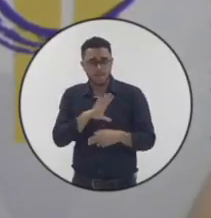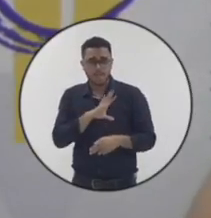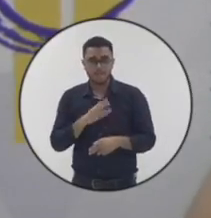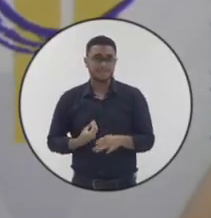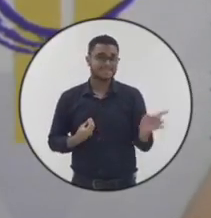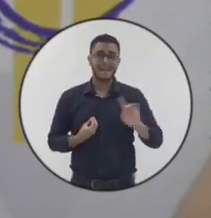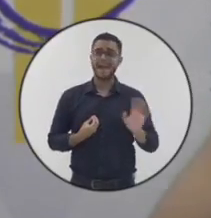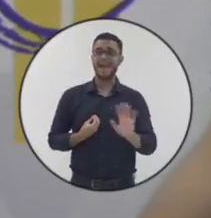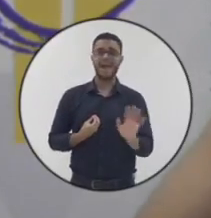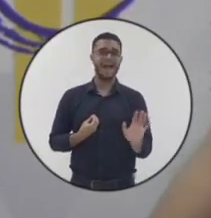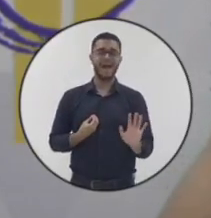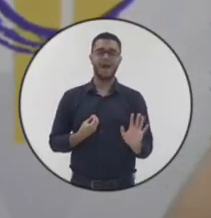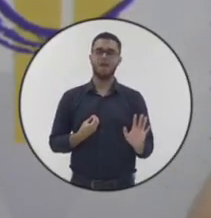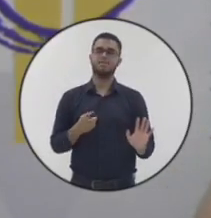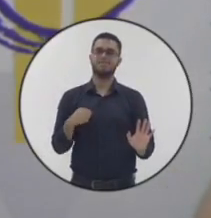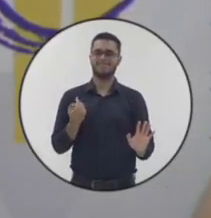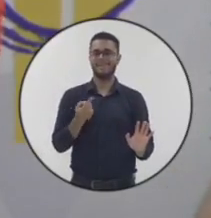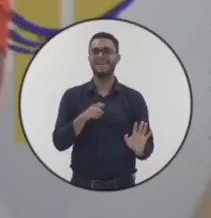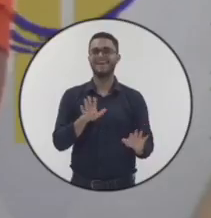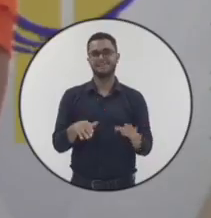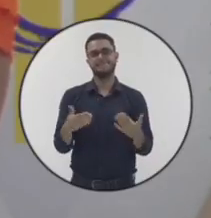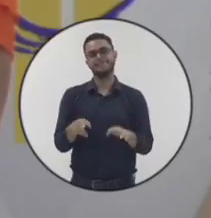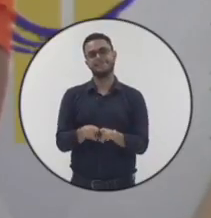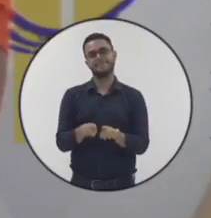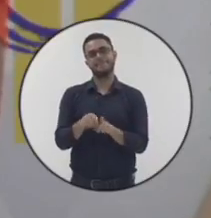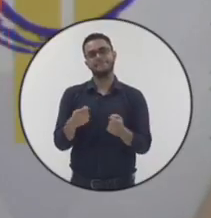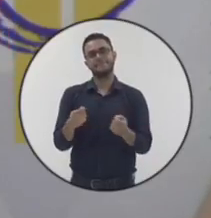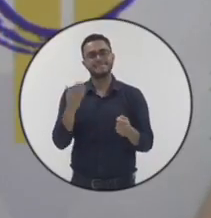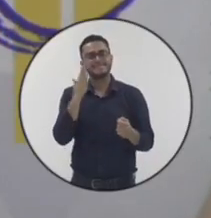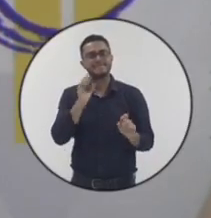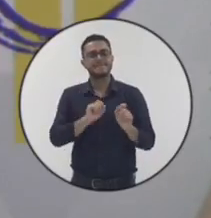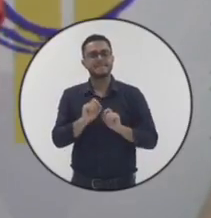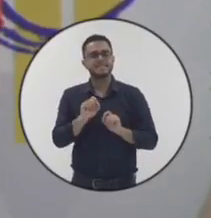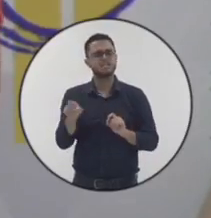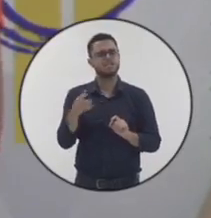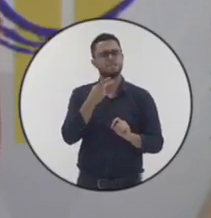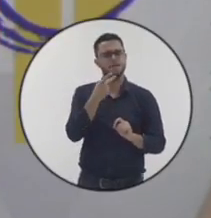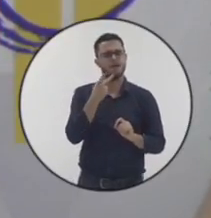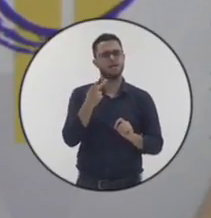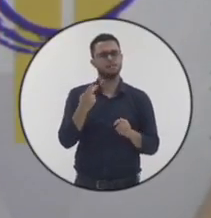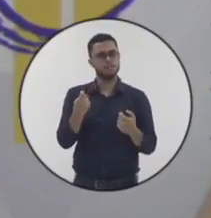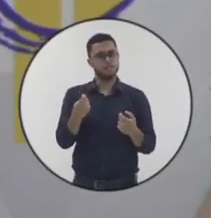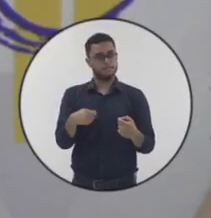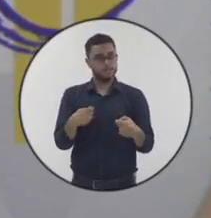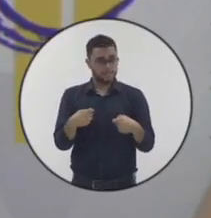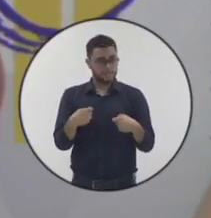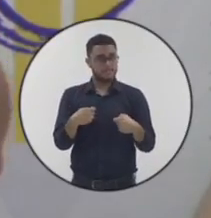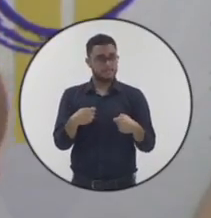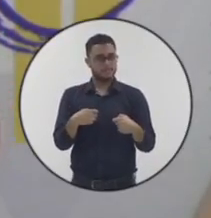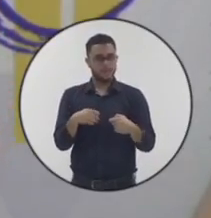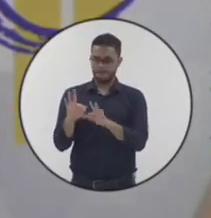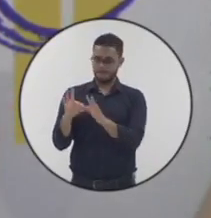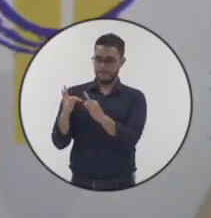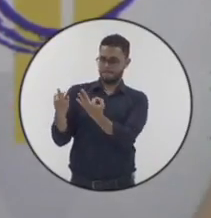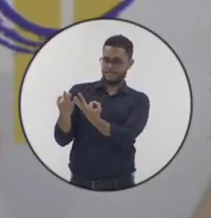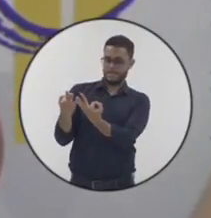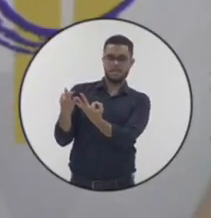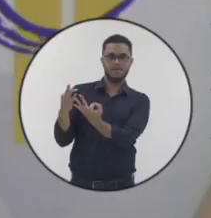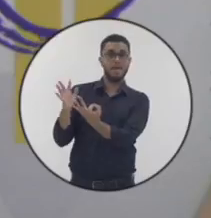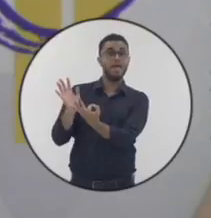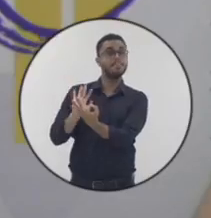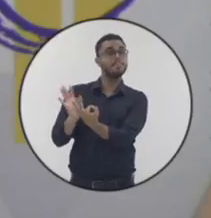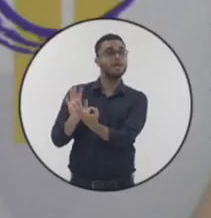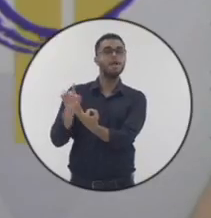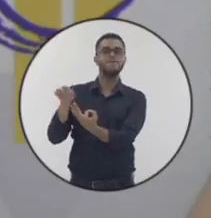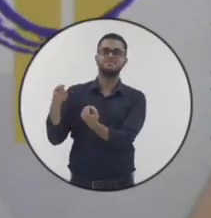não é isso, né? E aí vai falar o seguinte, já que se preza pela... Tá, para a família, fala, não, você tem que